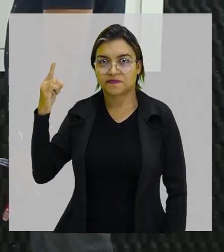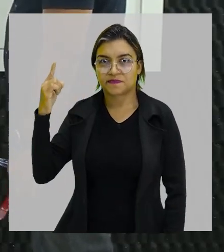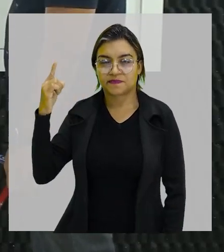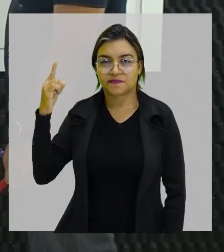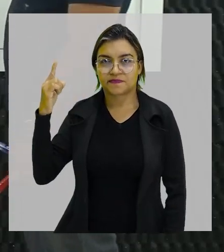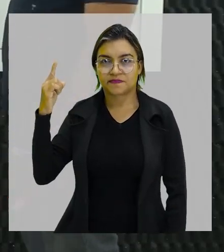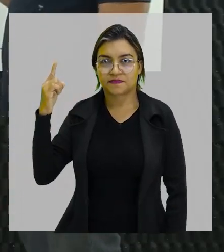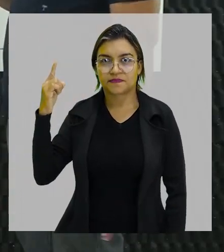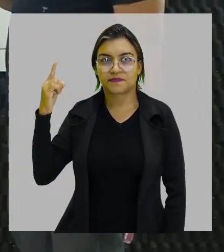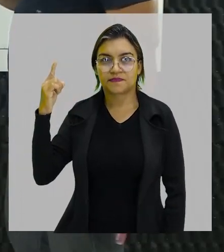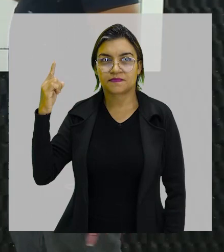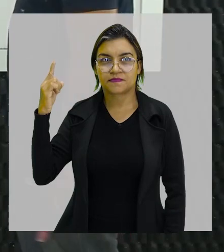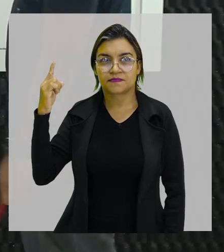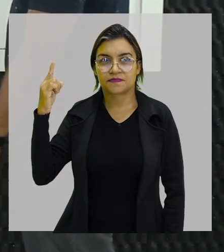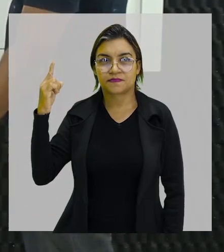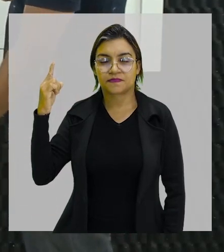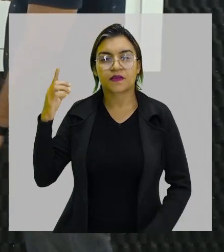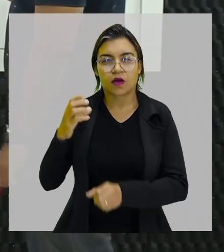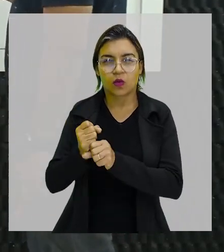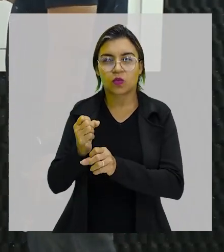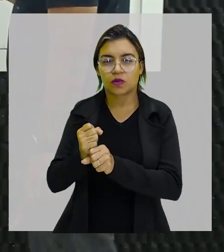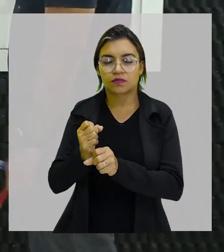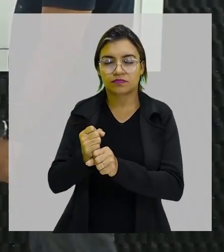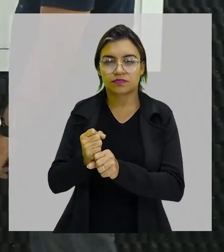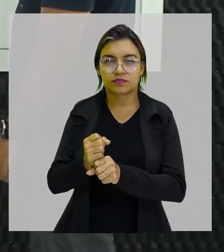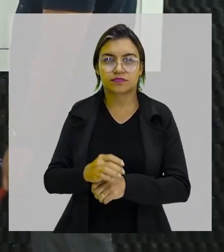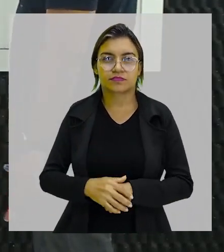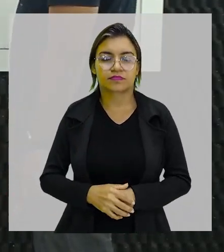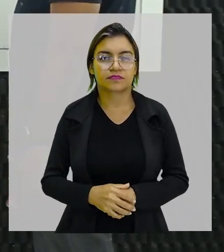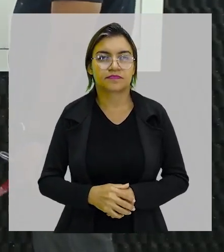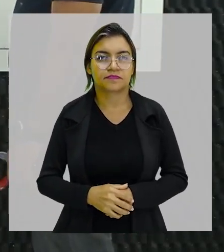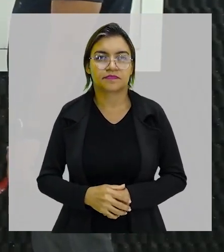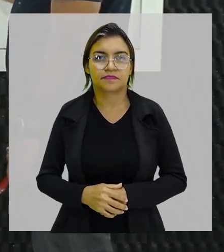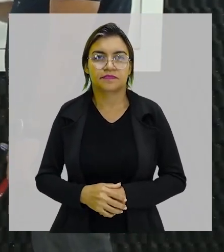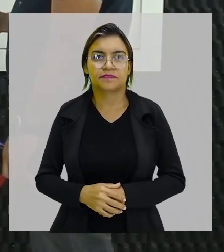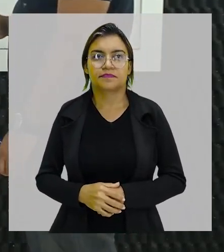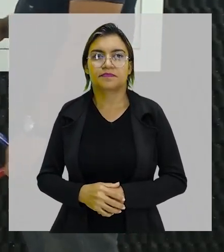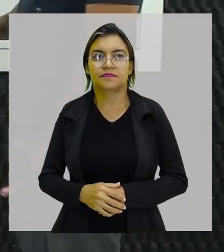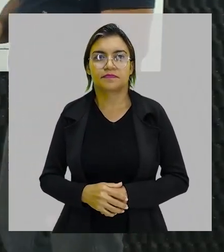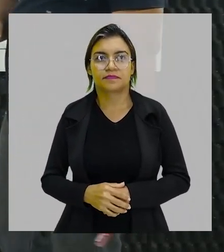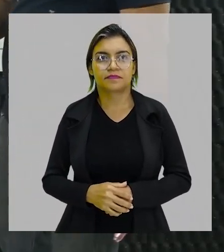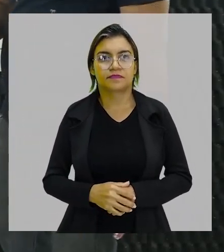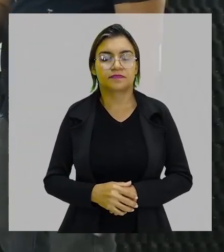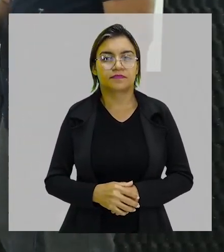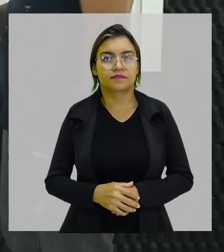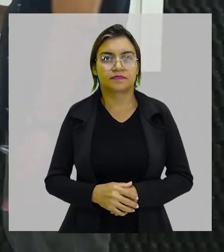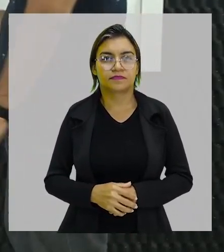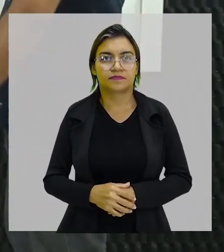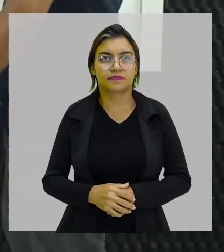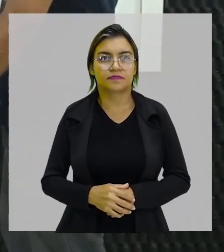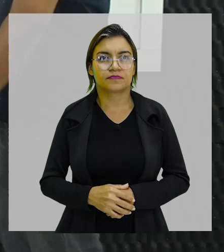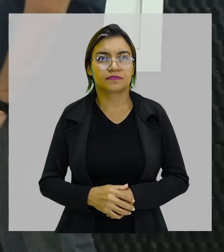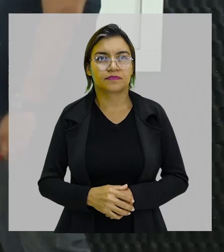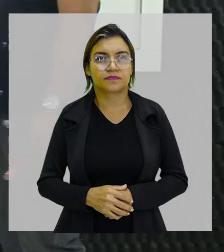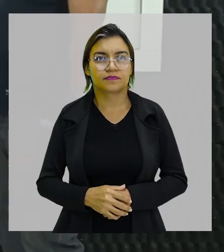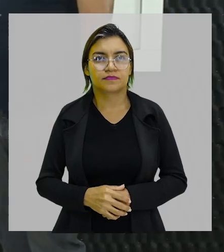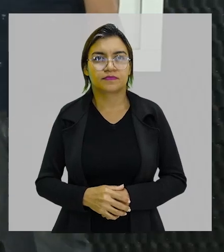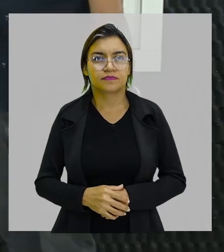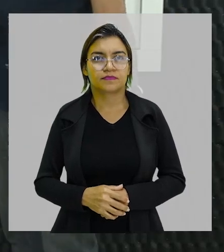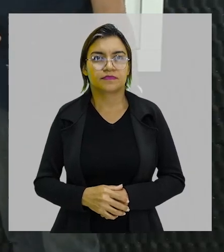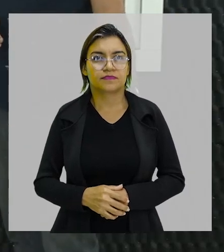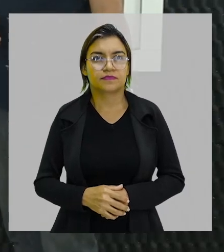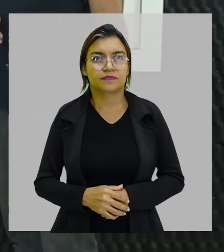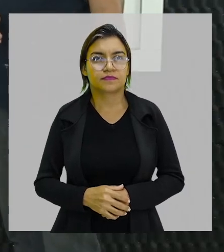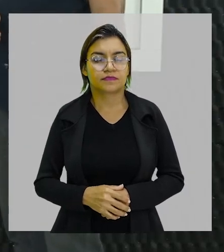7. 8 vezes 2, 16. Né? 16 mais 7. Né? Se fosse 16 mais